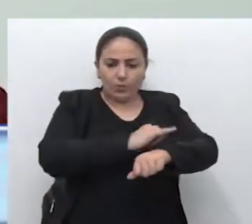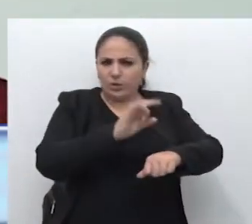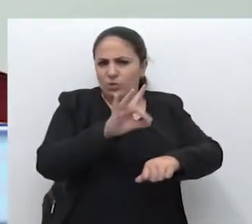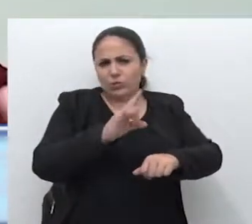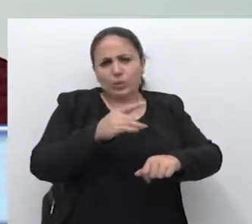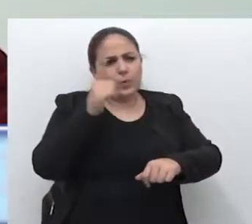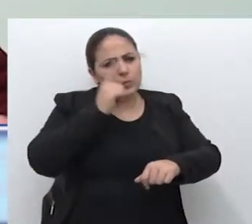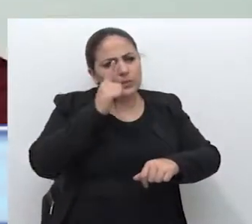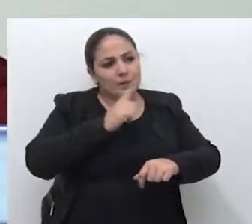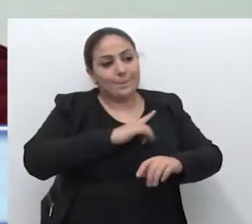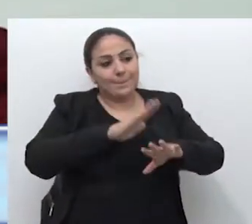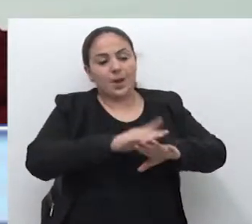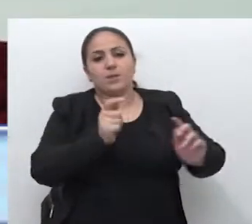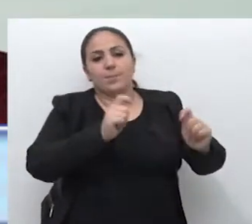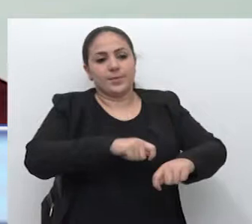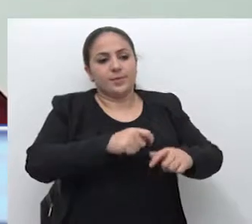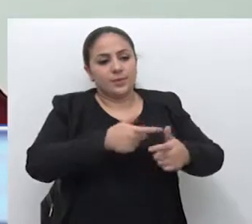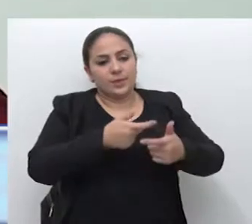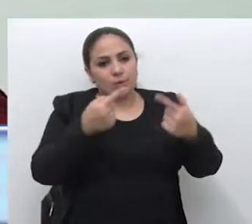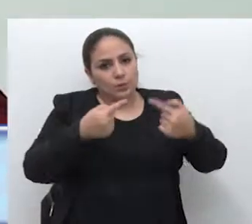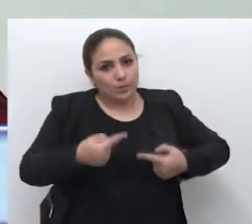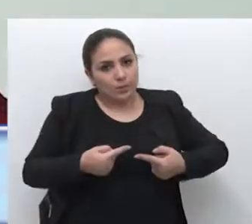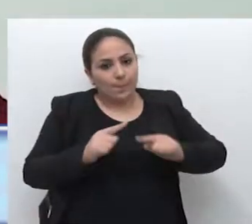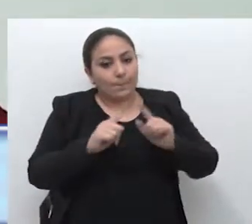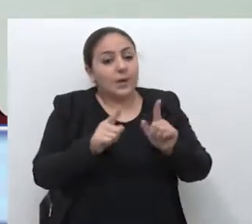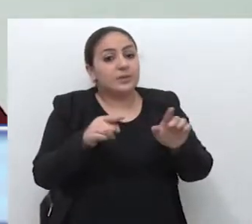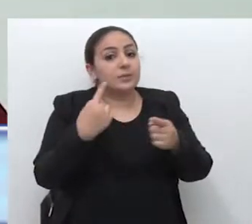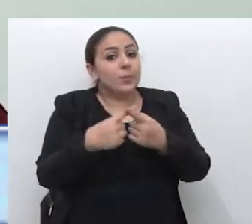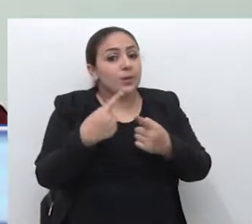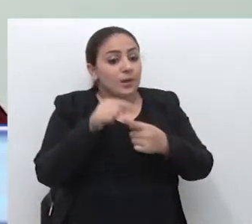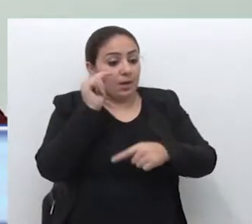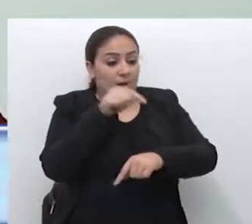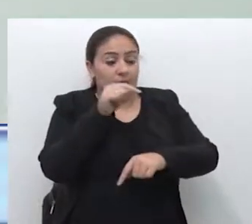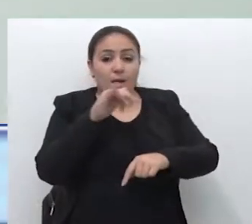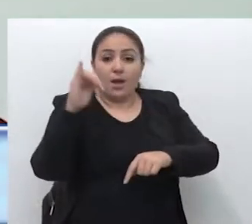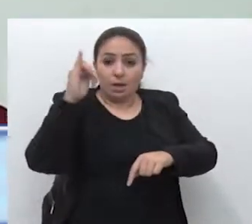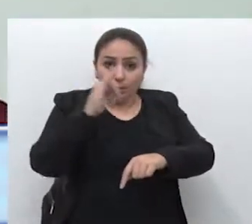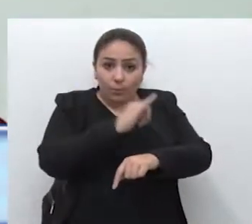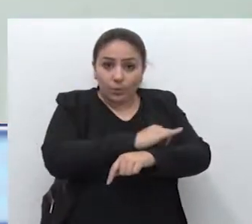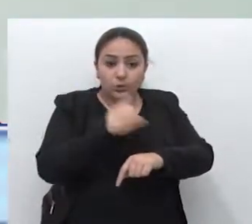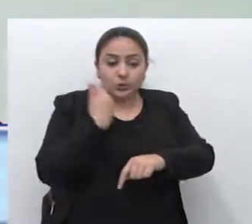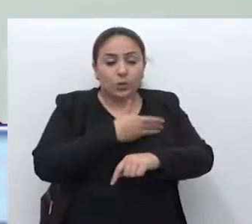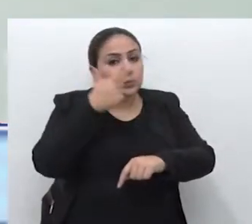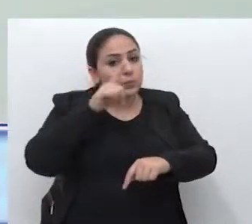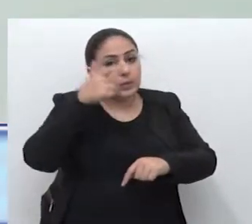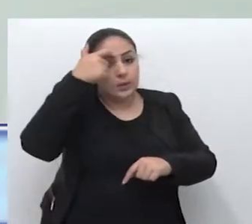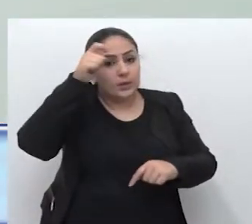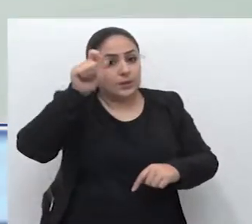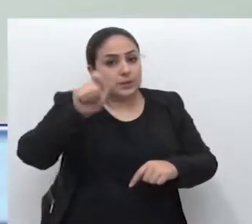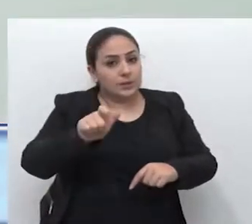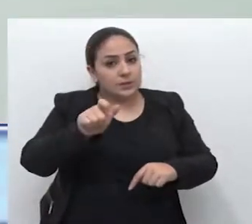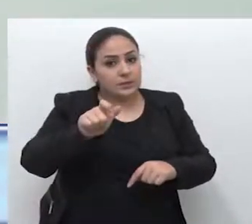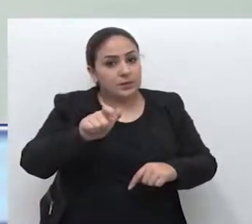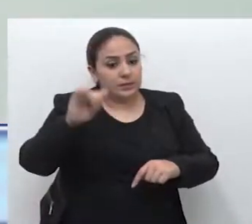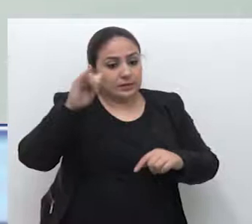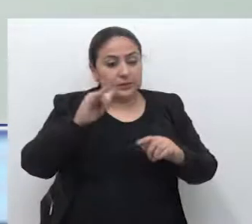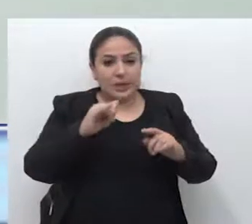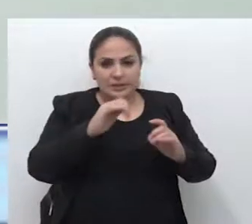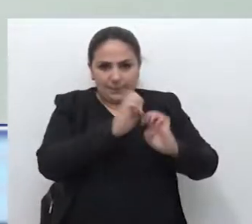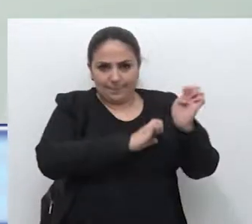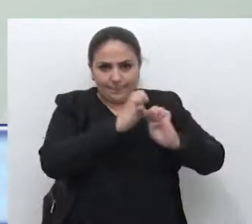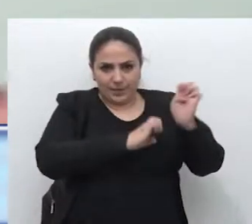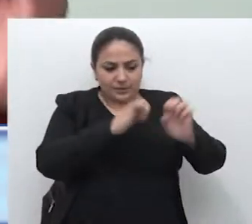só para que o aeroporto tenha mais condições estruturais, é porque com ele nós podemos criar a consciência nas